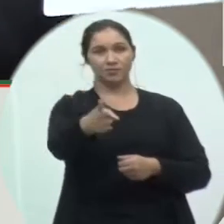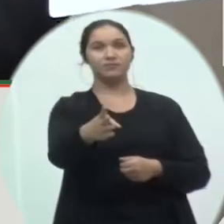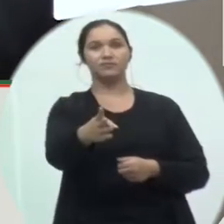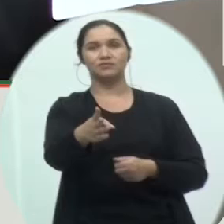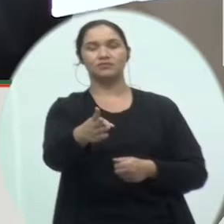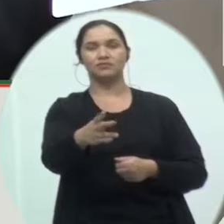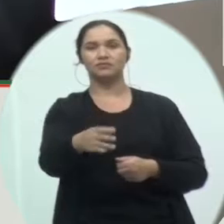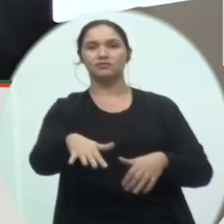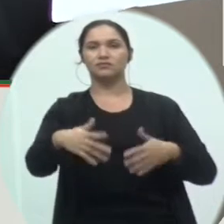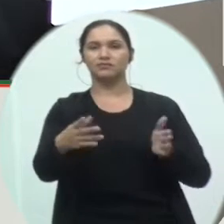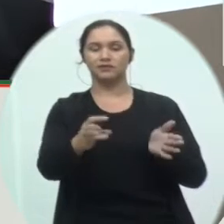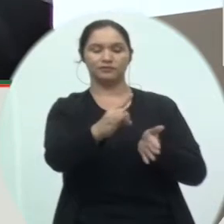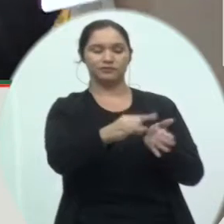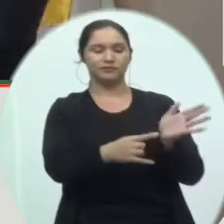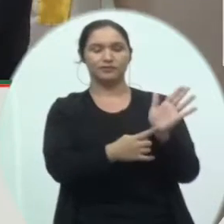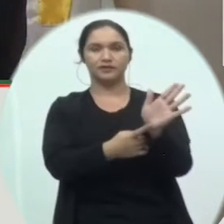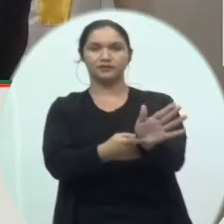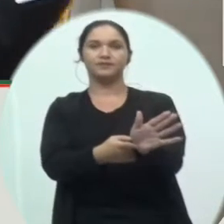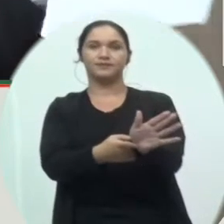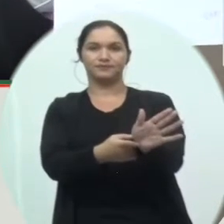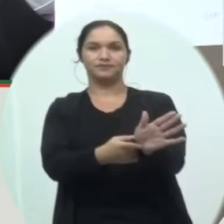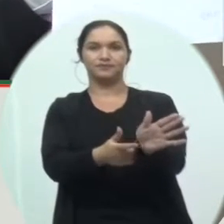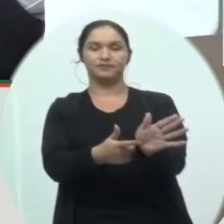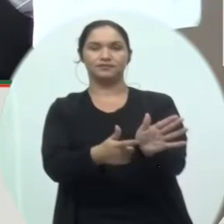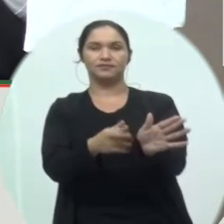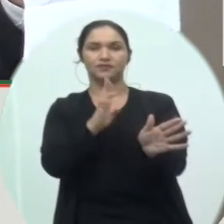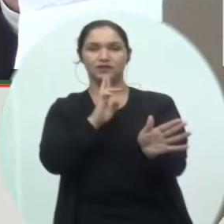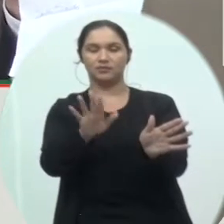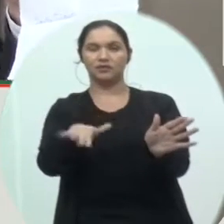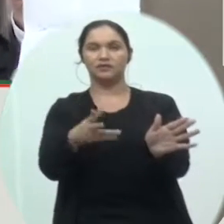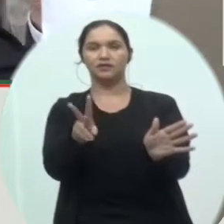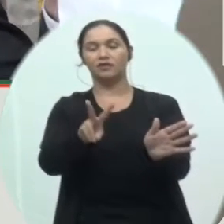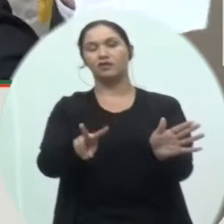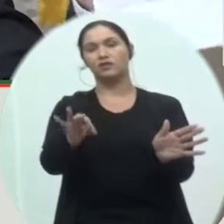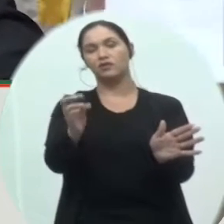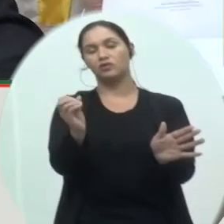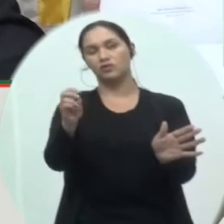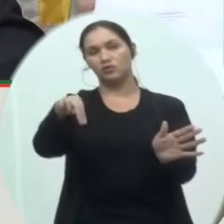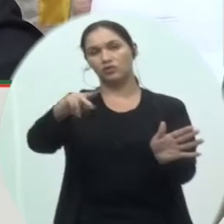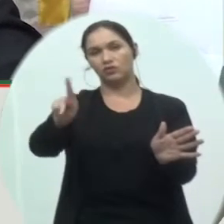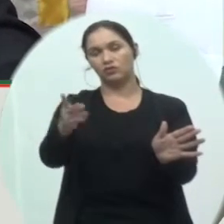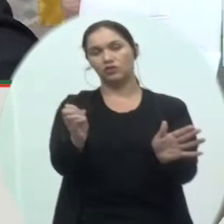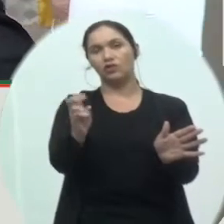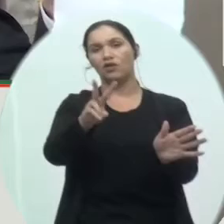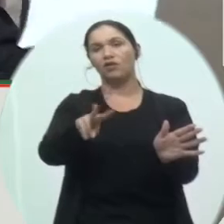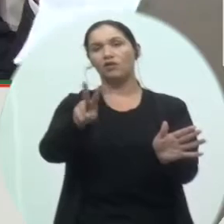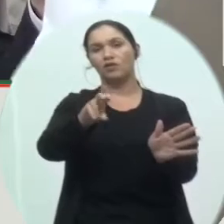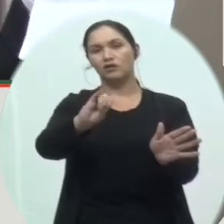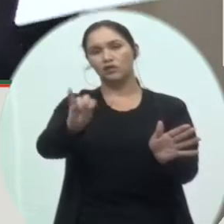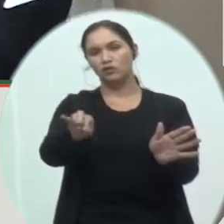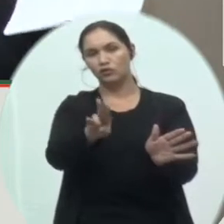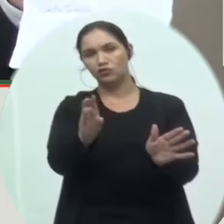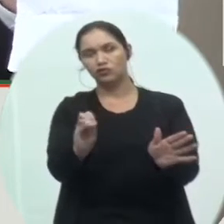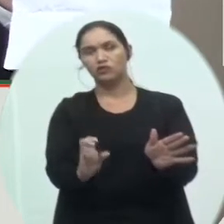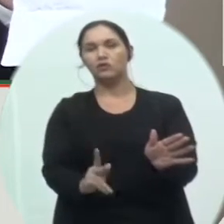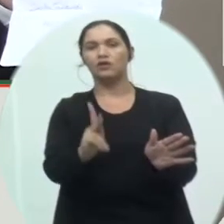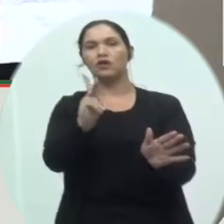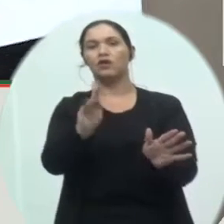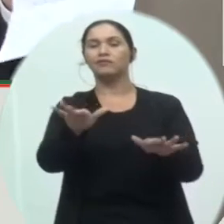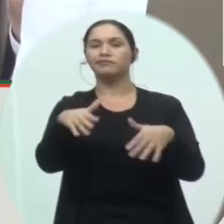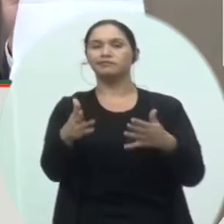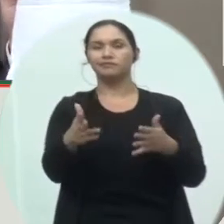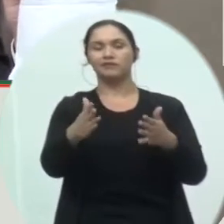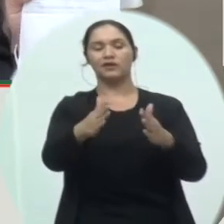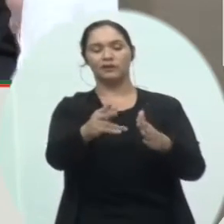Está aqui. Tá? Então, o vereador Toninho, o vereador Júlio Kaminski, os nossos requerimentos,